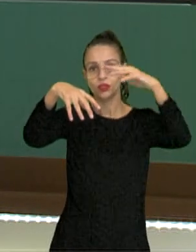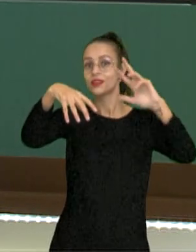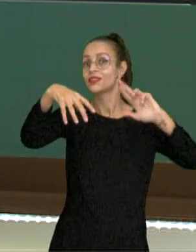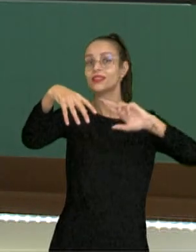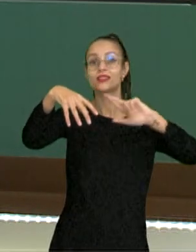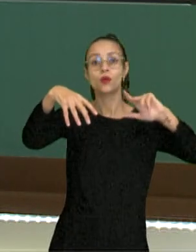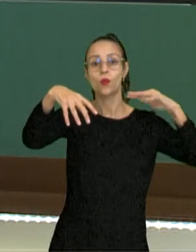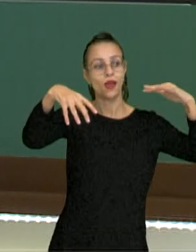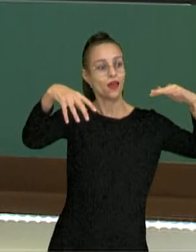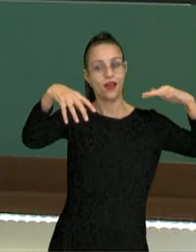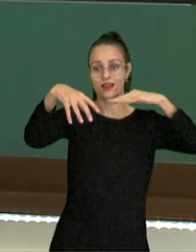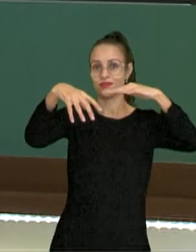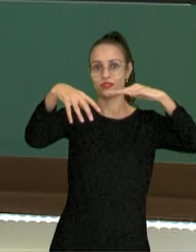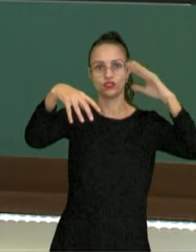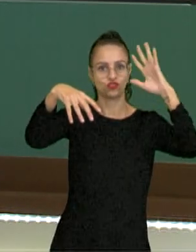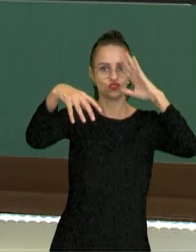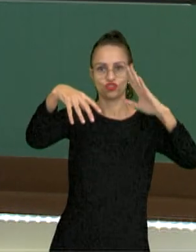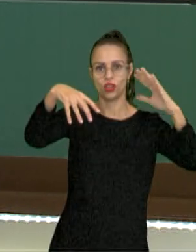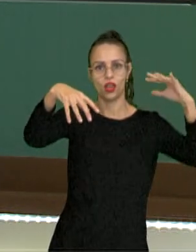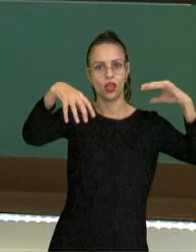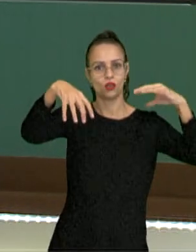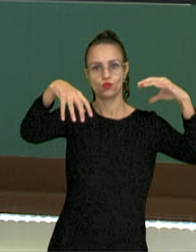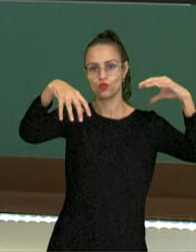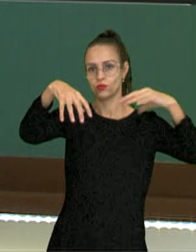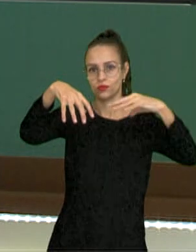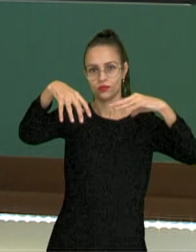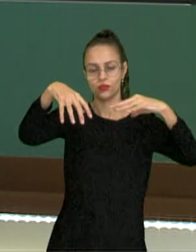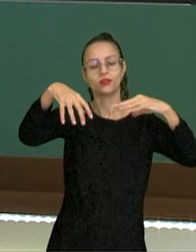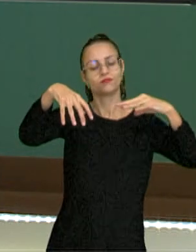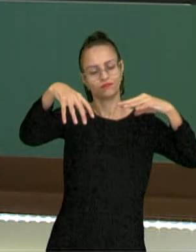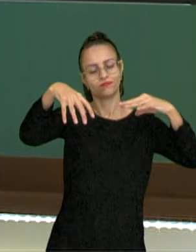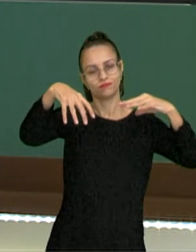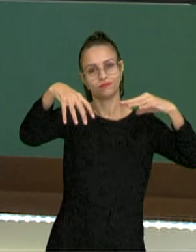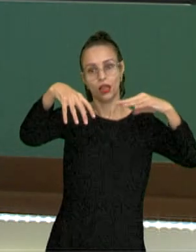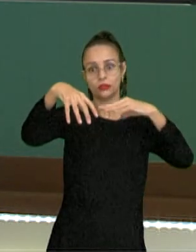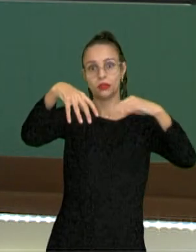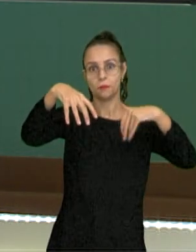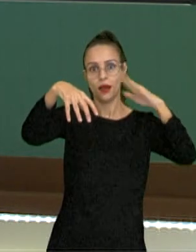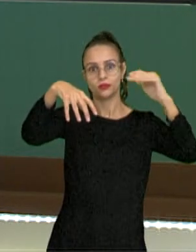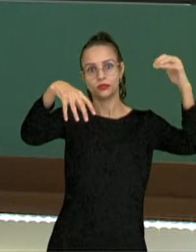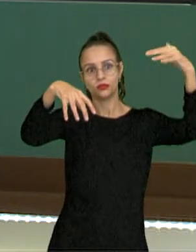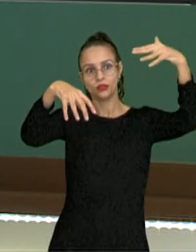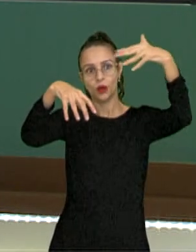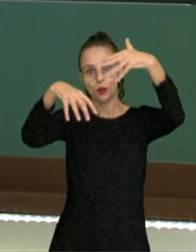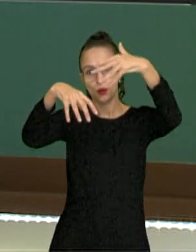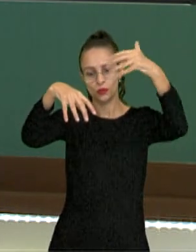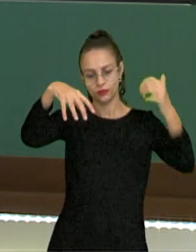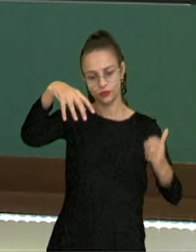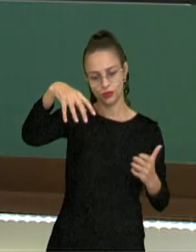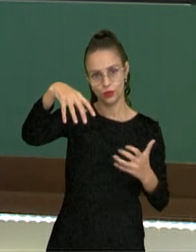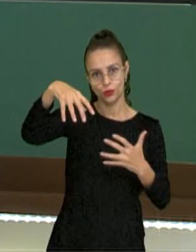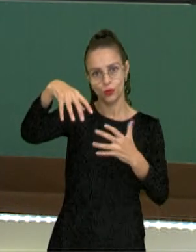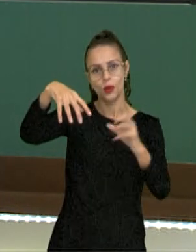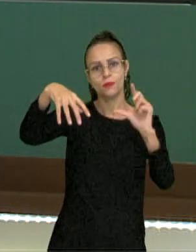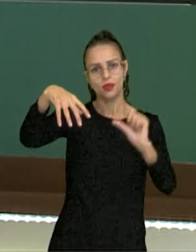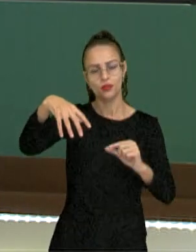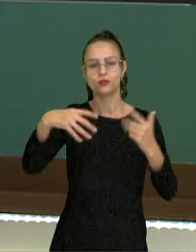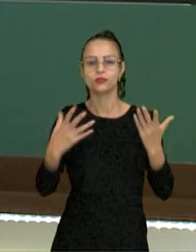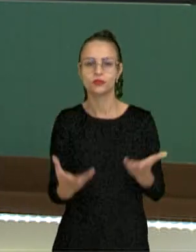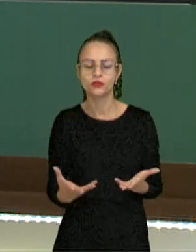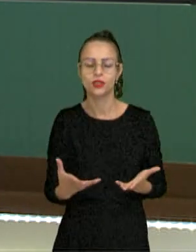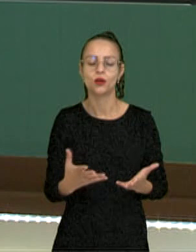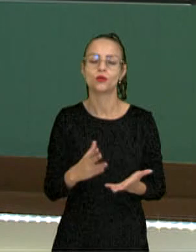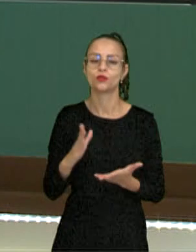de forma perpendicular, direta na superfície. Portanto, vai aquecer menos. Considerando isso, nós vamos dividir